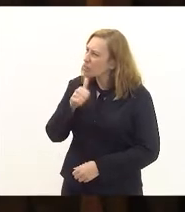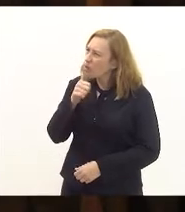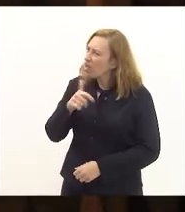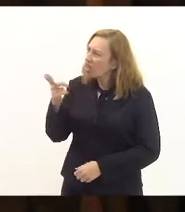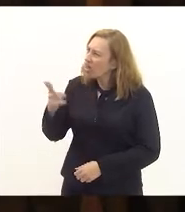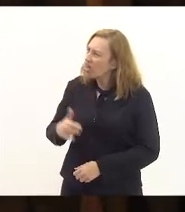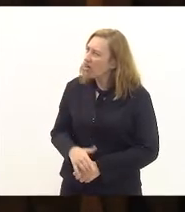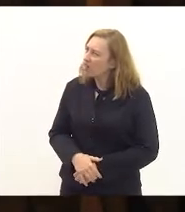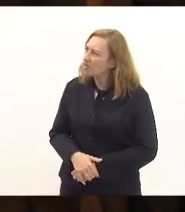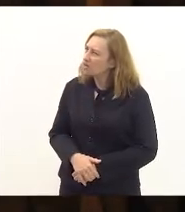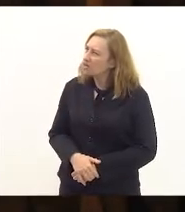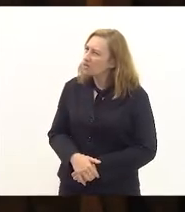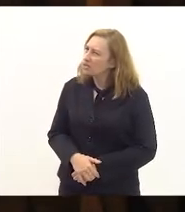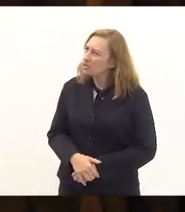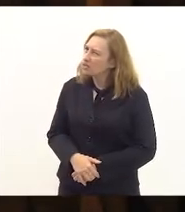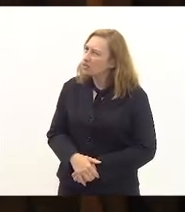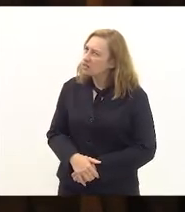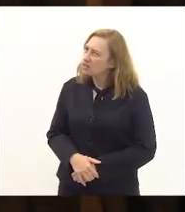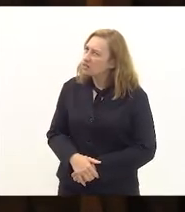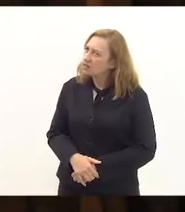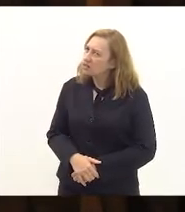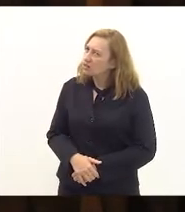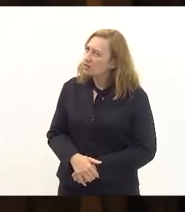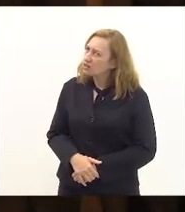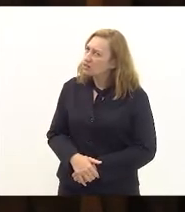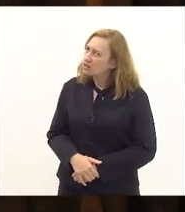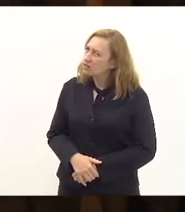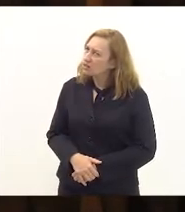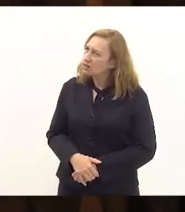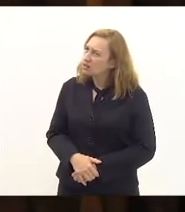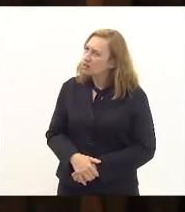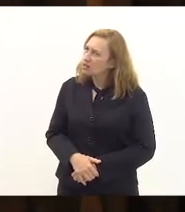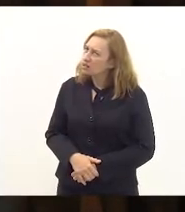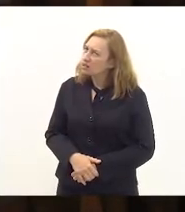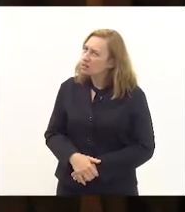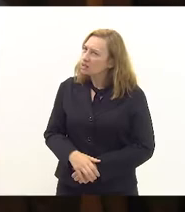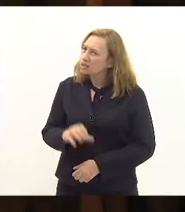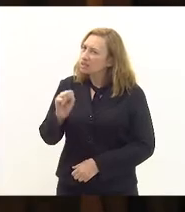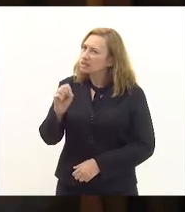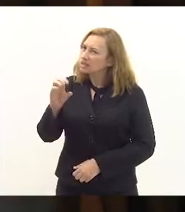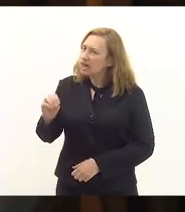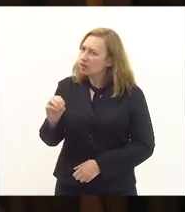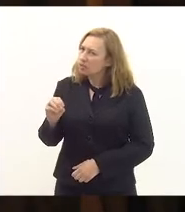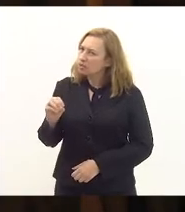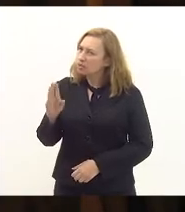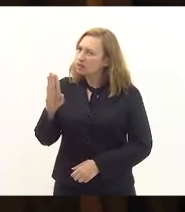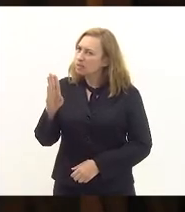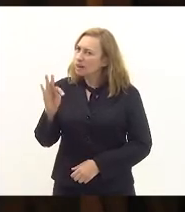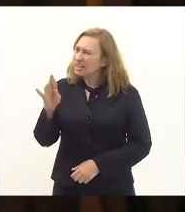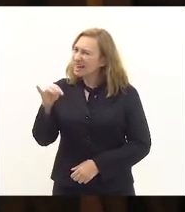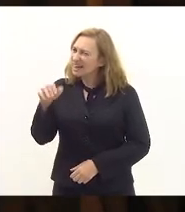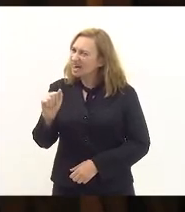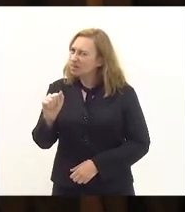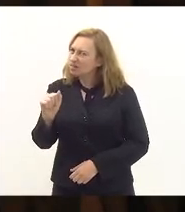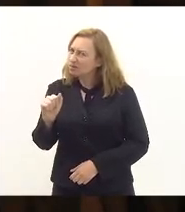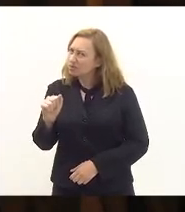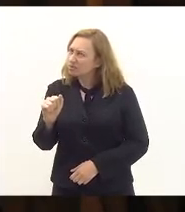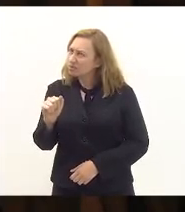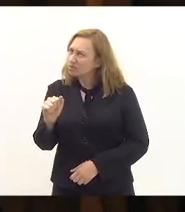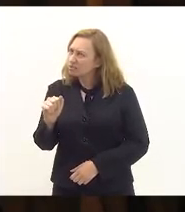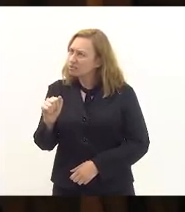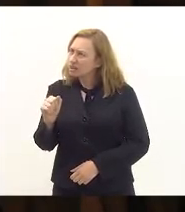essas mulheres são sacos de batata? para serem empilhadas dentro de uma caminhonete da polícia?